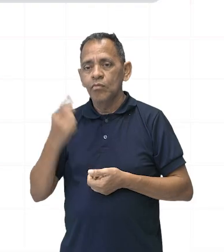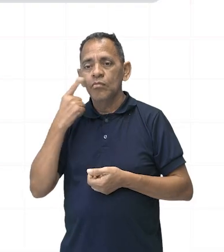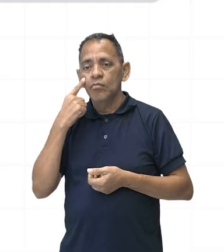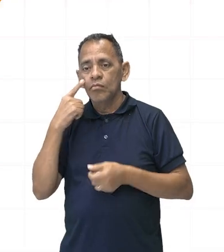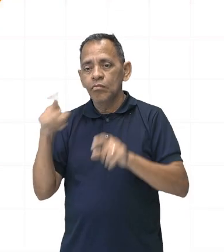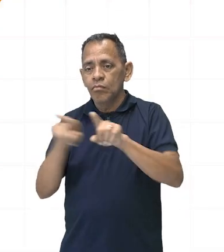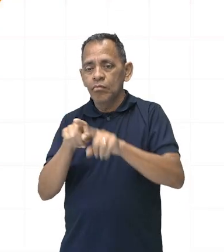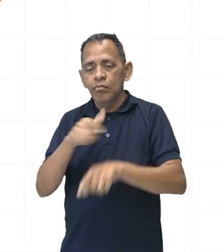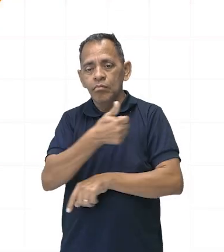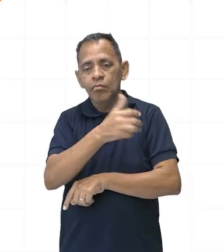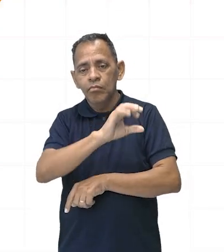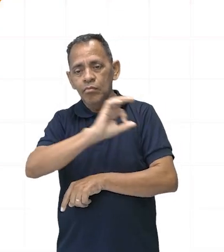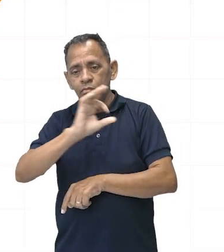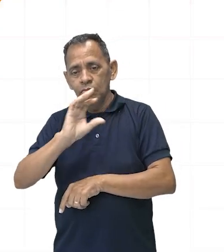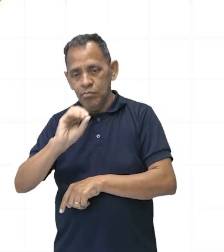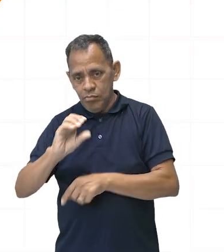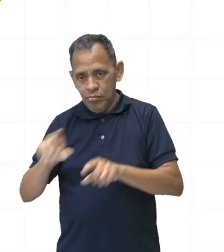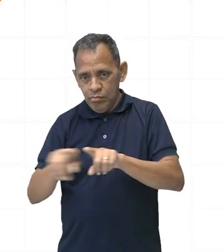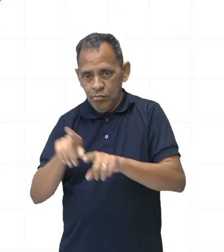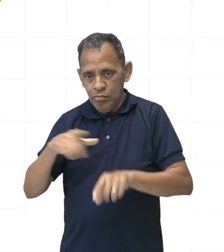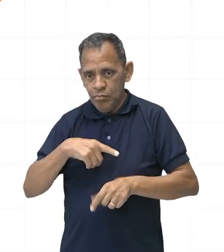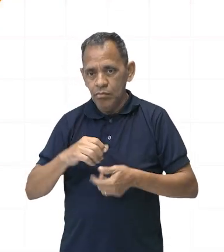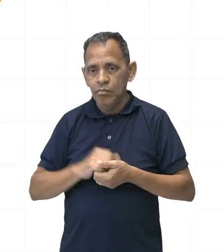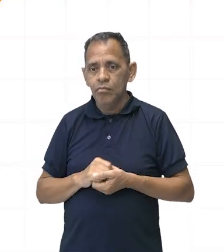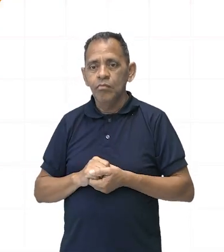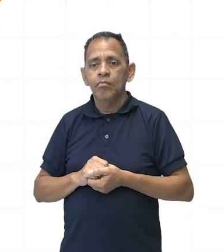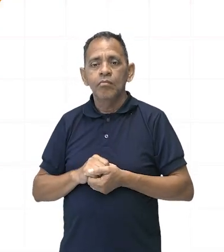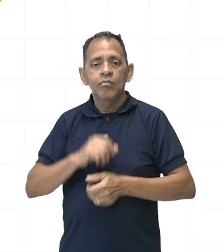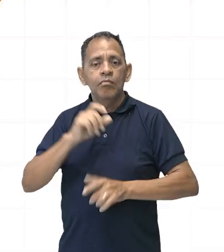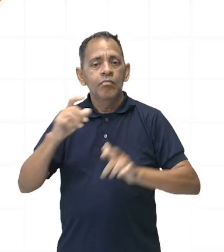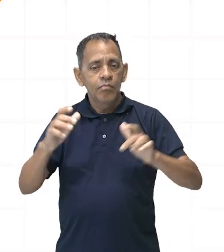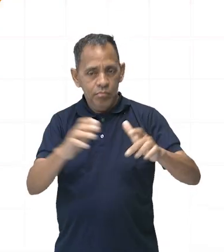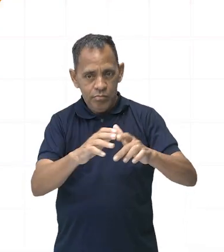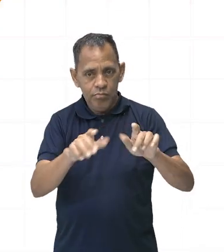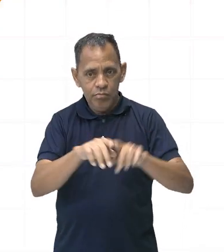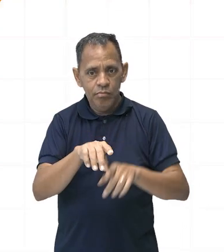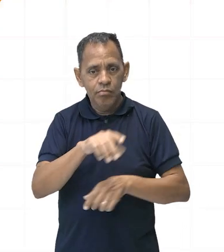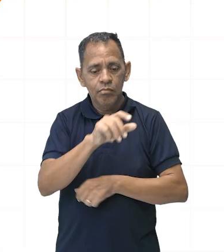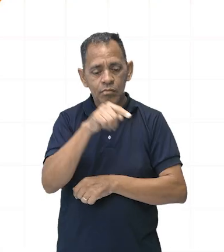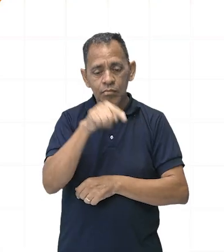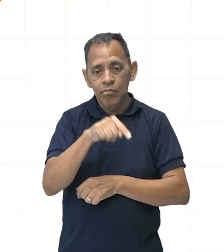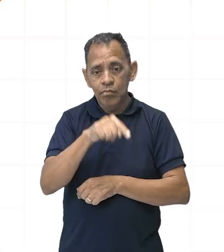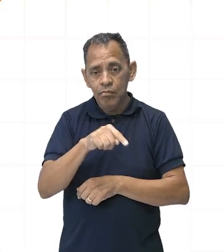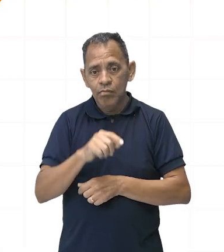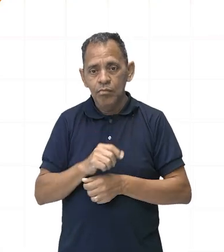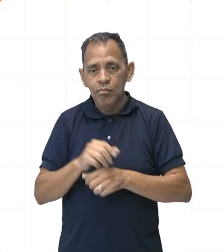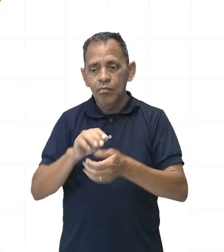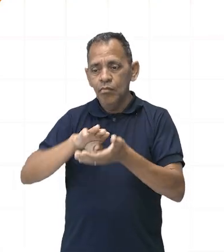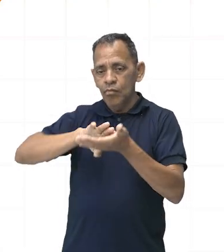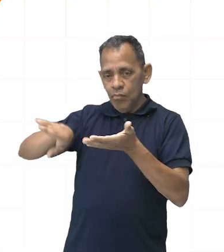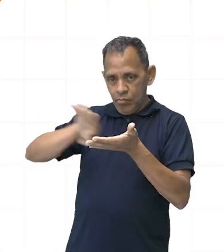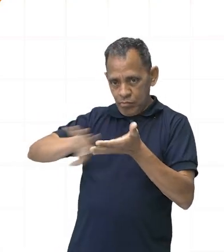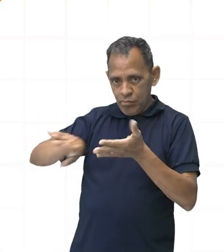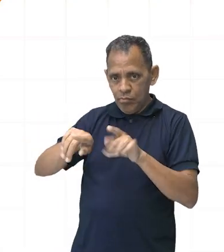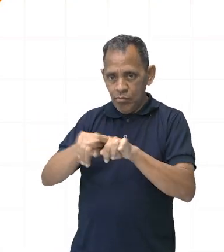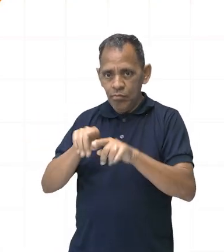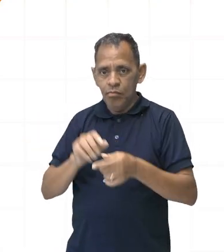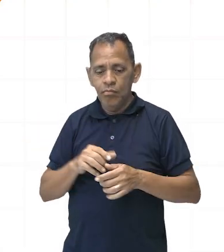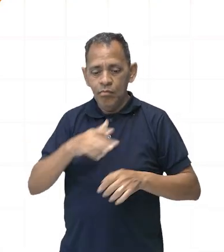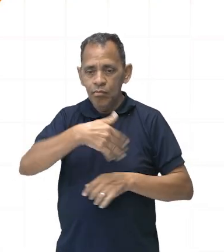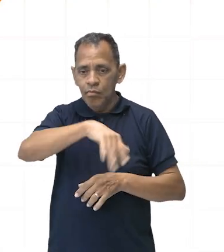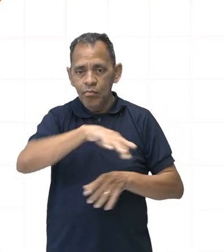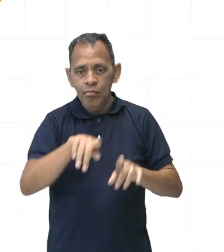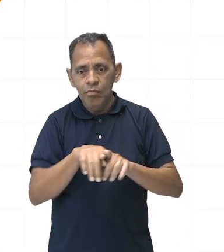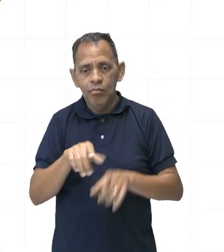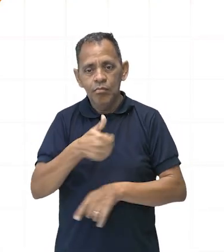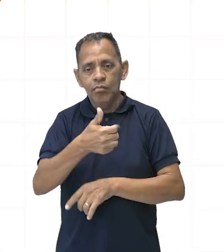que em 1990, gente, houve aí as tropas do Azerbaijão que foram expulsas do território, né? Já